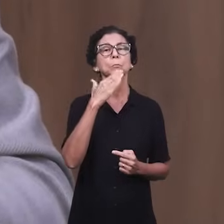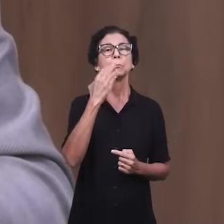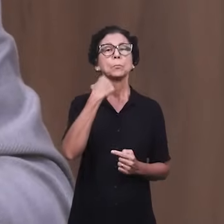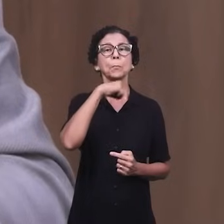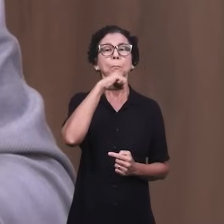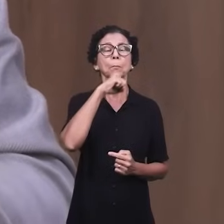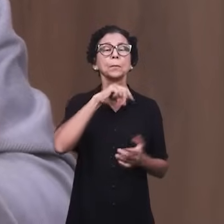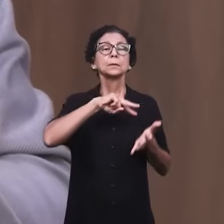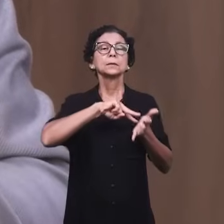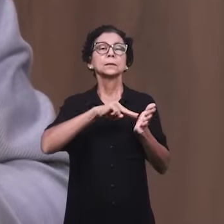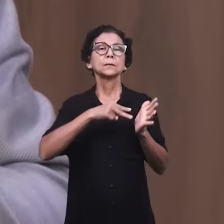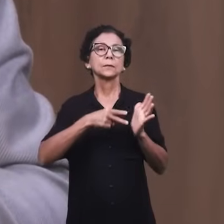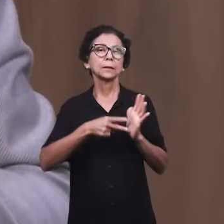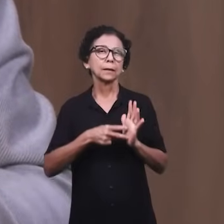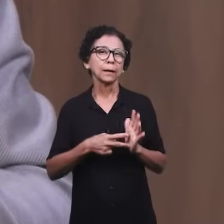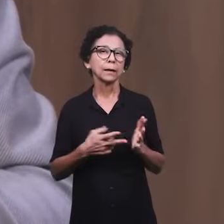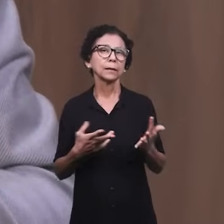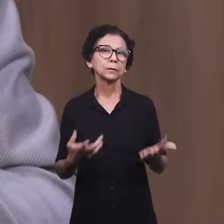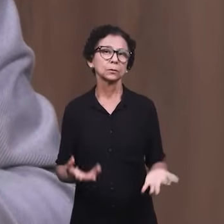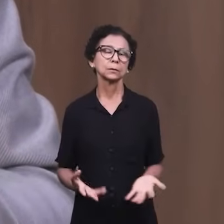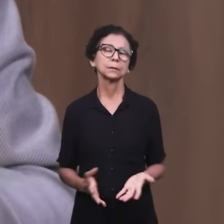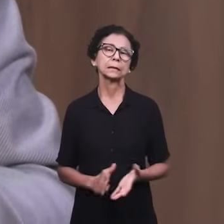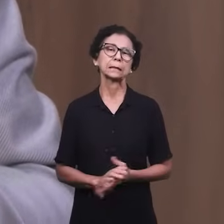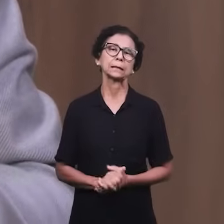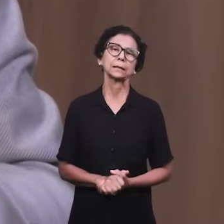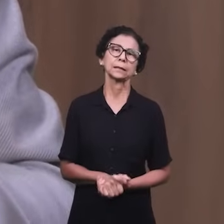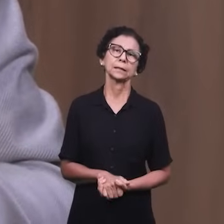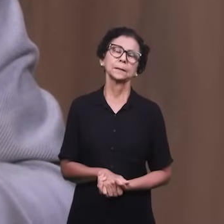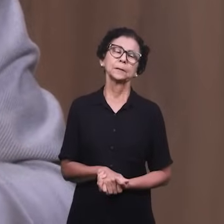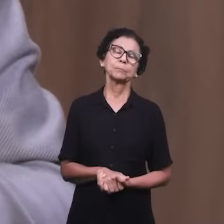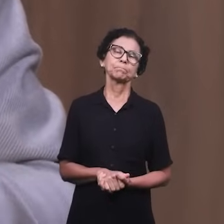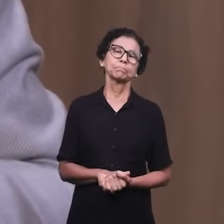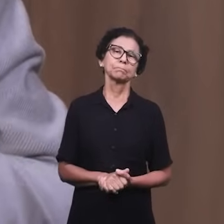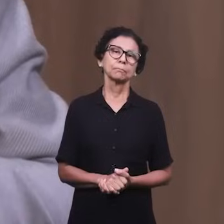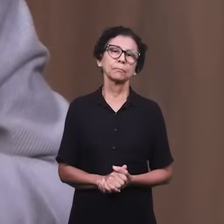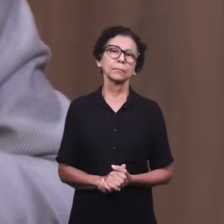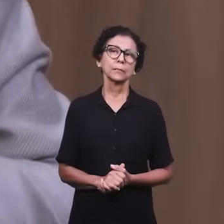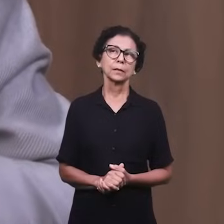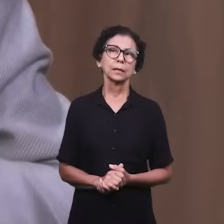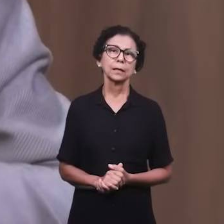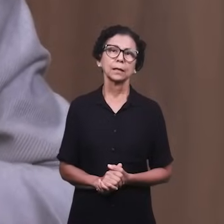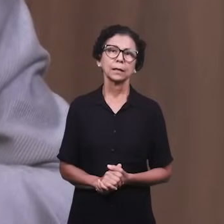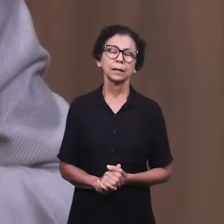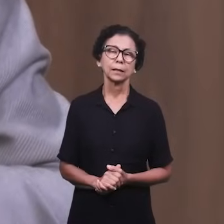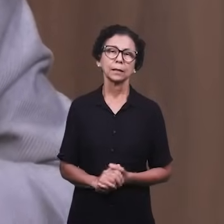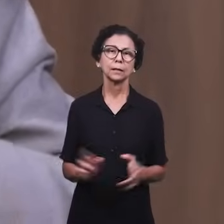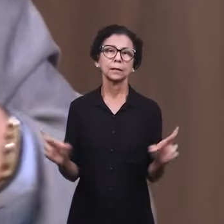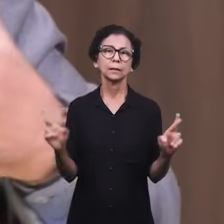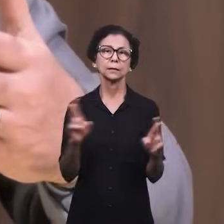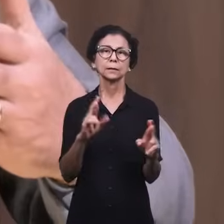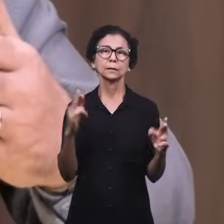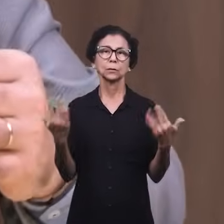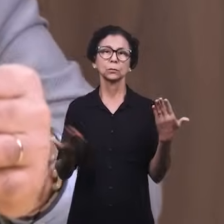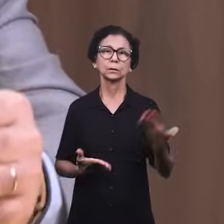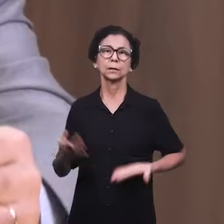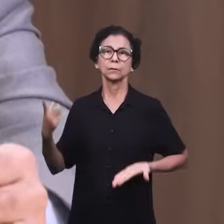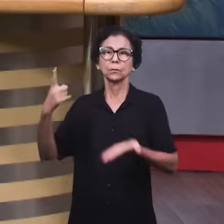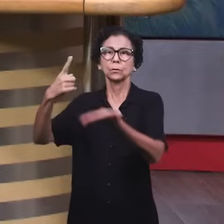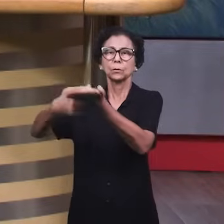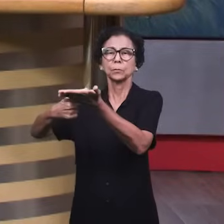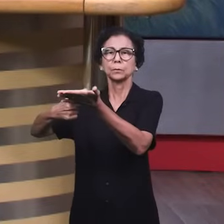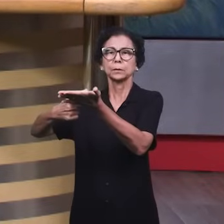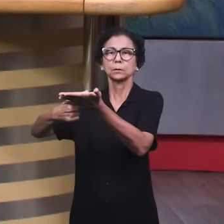eh no que tange a eh ao compromisso do servo com o senhor